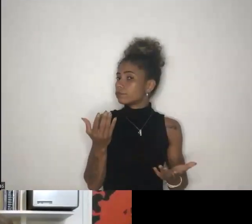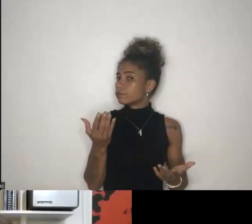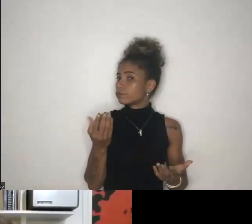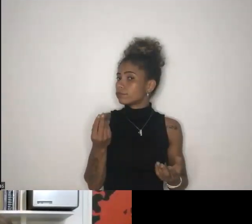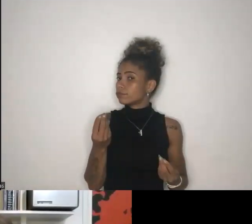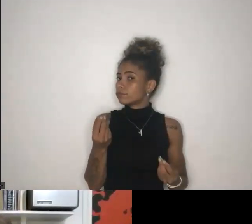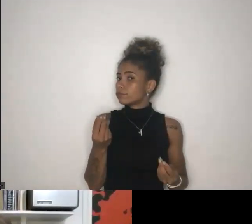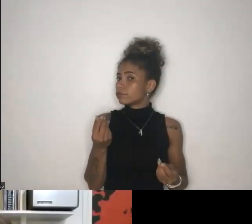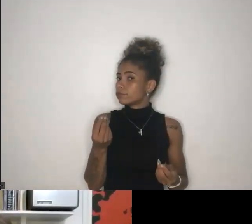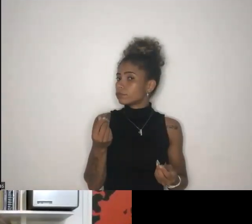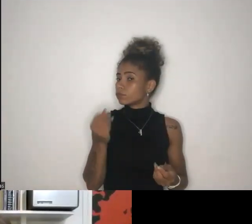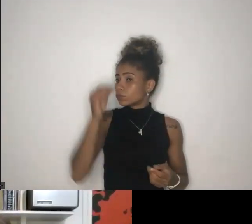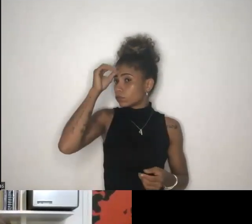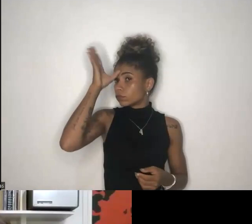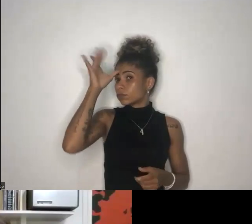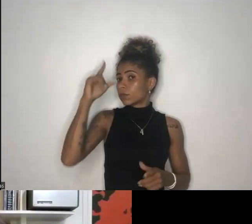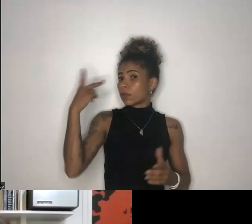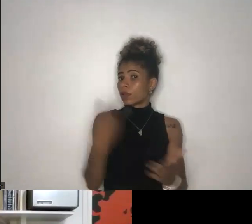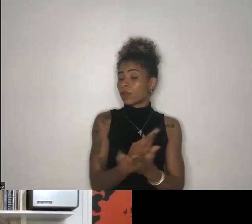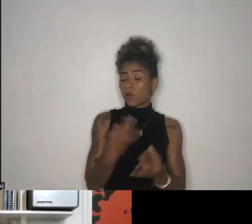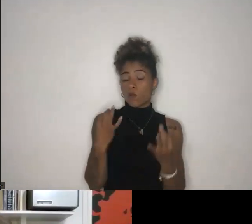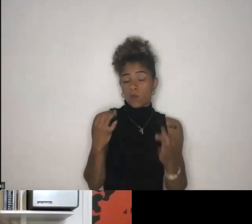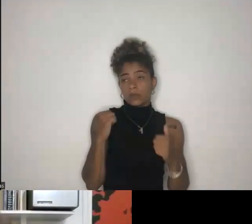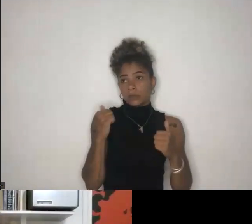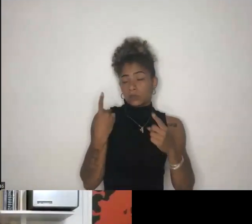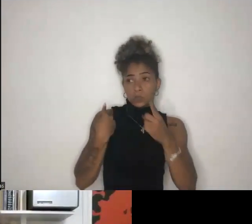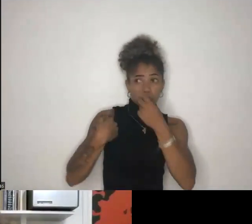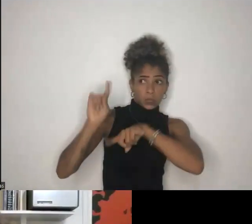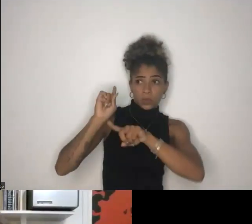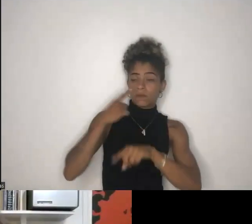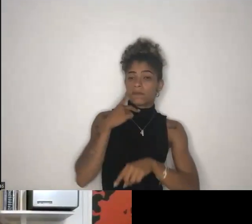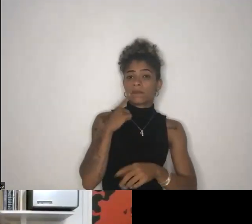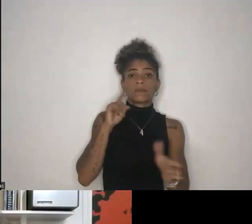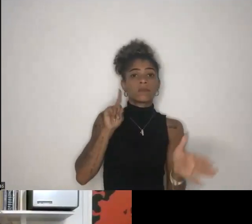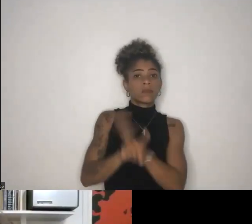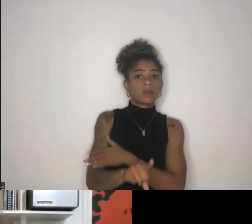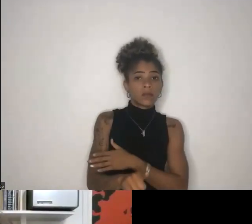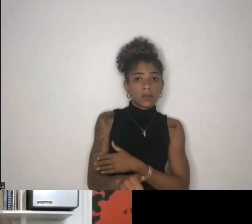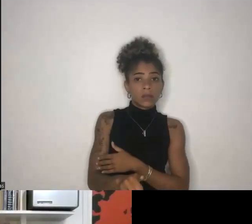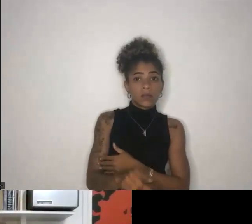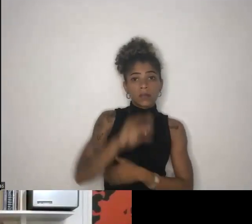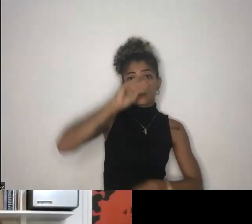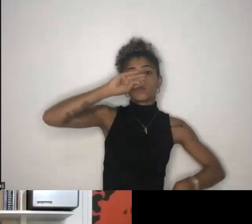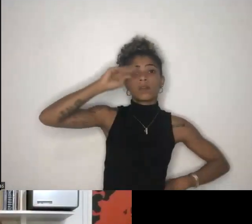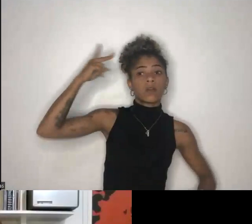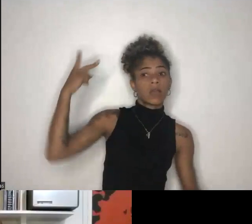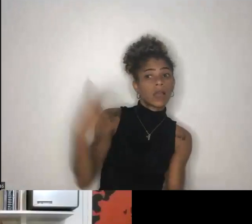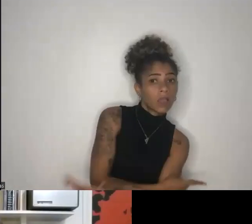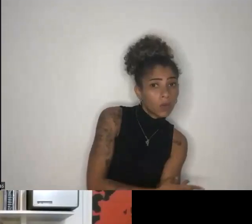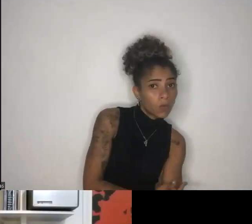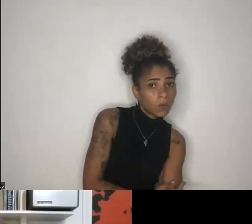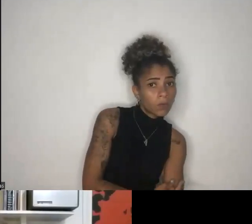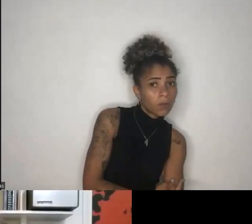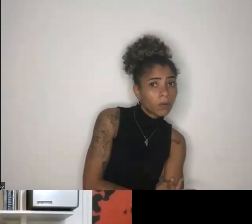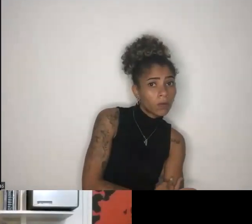acontecimentos que deram muito certo muito maravilhosos e o Batman vem aqui pergunta e os fracassos e logo vem alguém na sequência